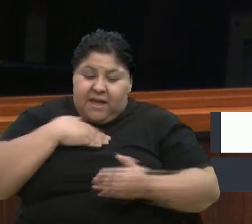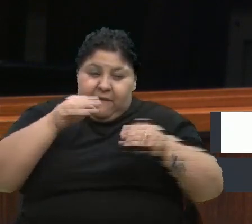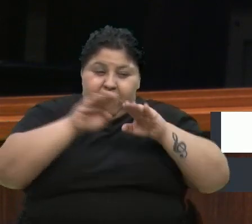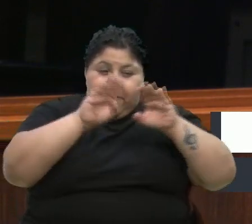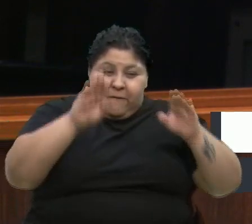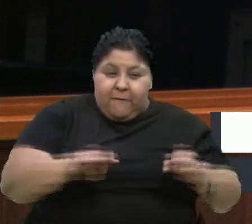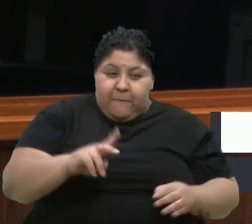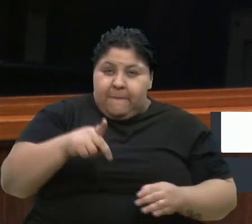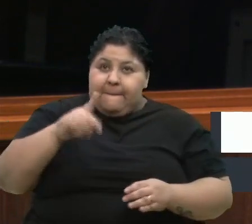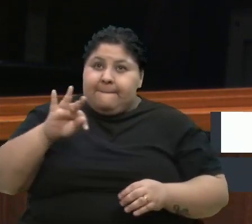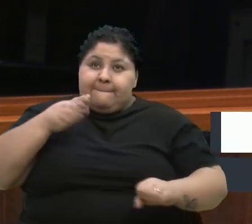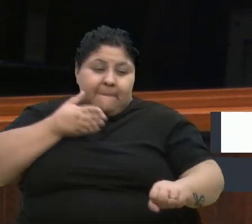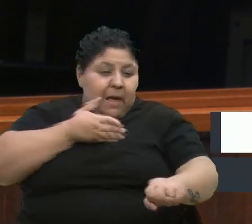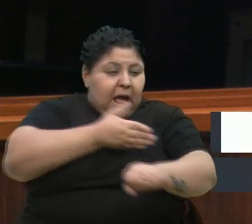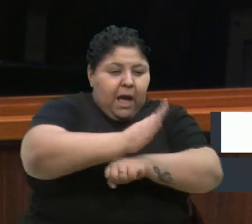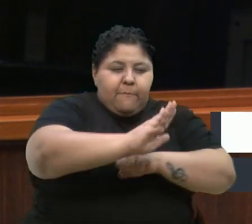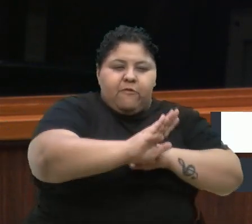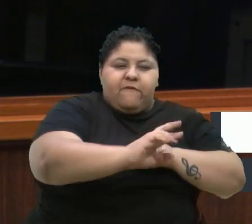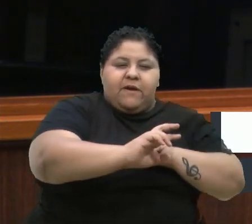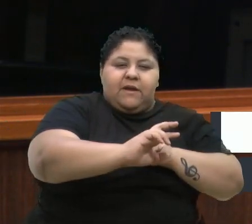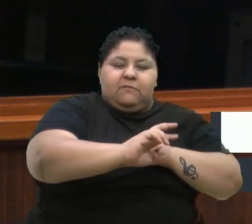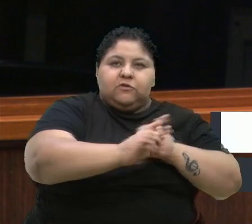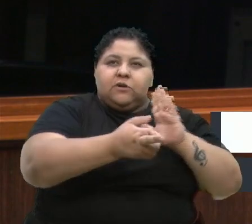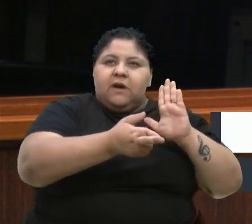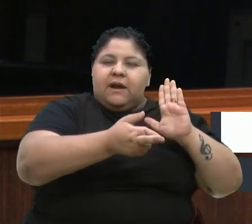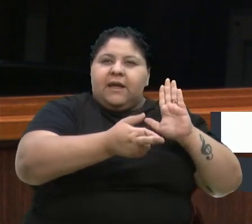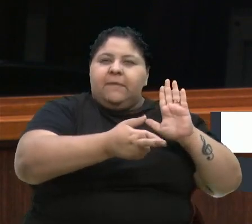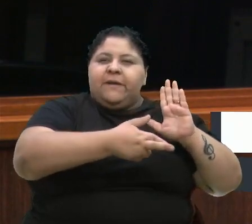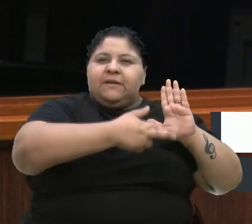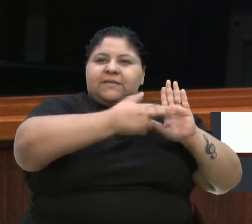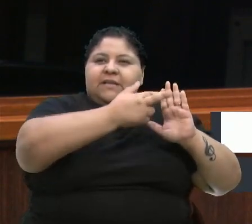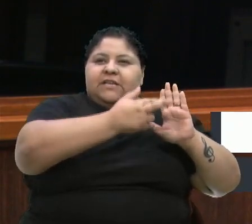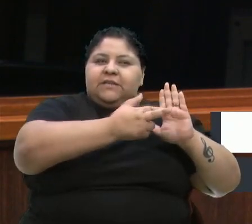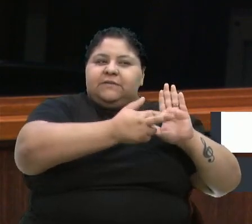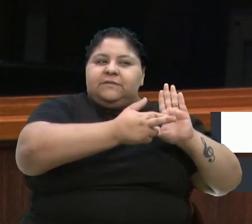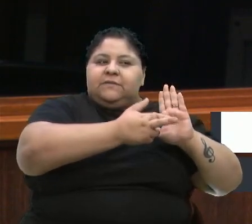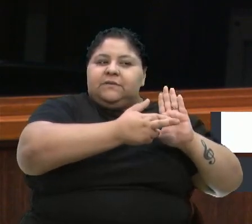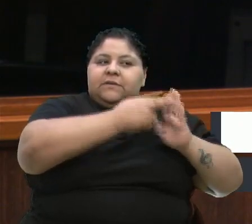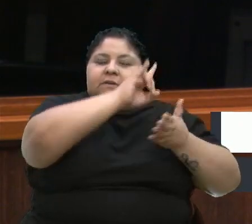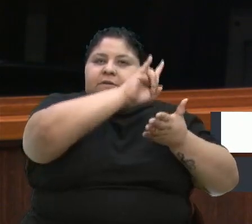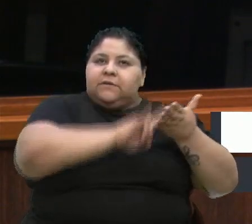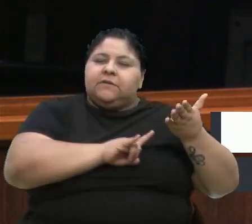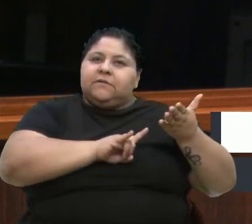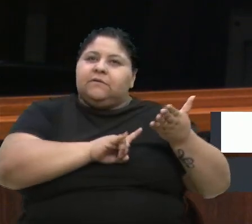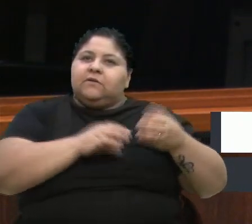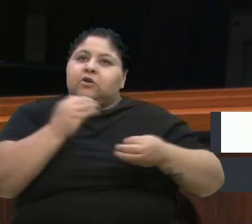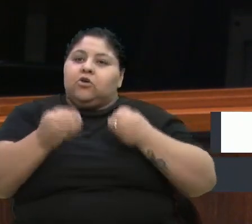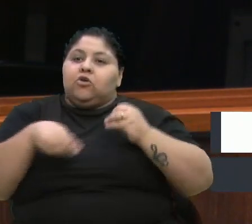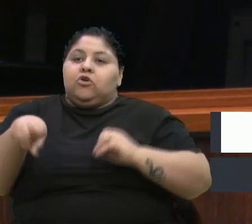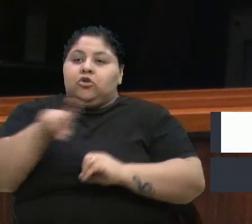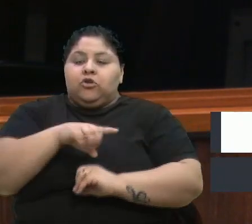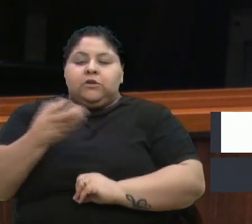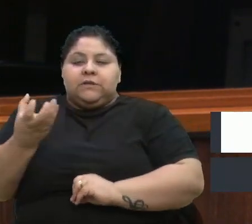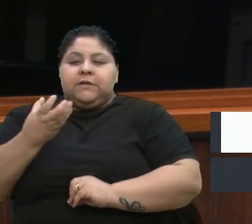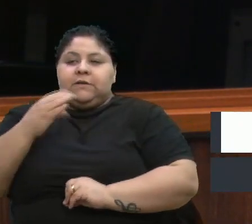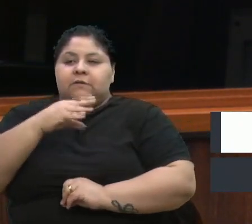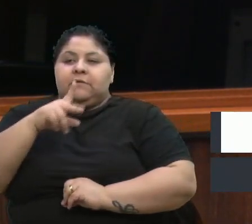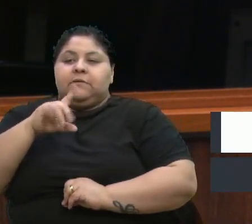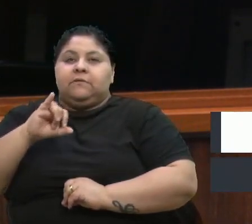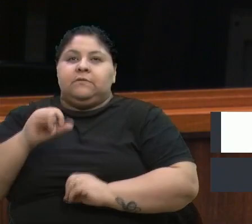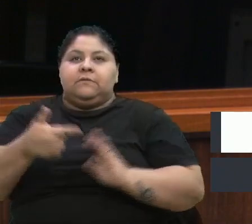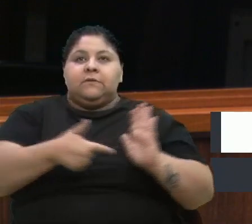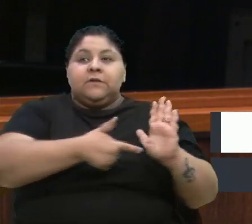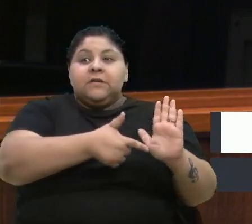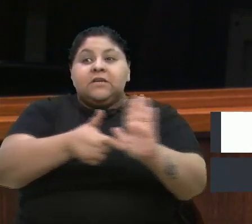PT aprovaríamos esse requerimento. Não tenho a mínima dúvida, porque o que nós queremos com a CPI é mostrar